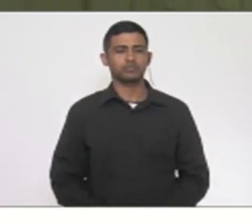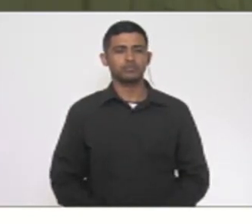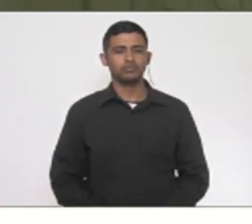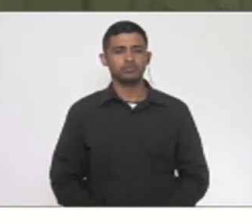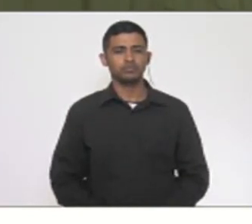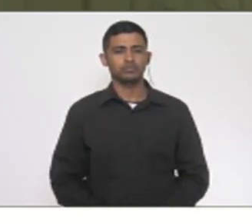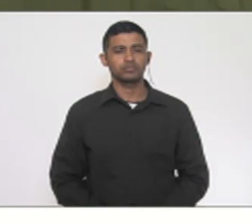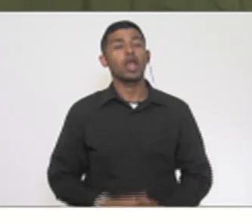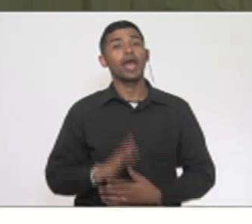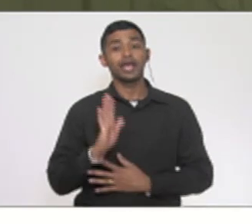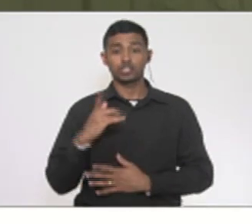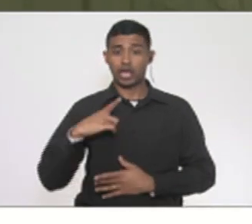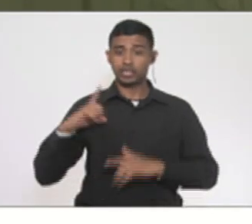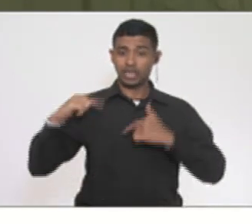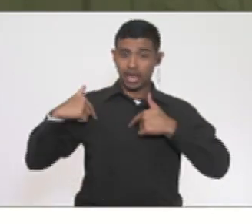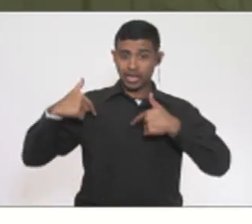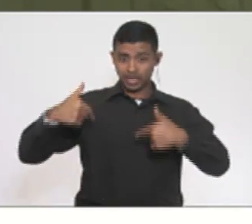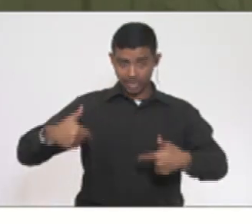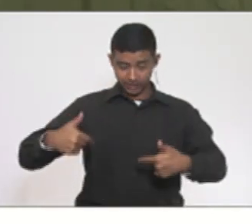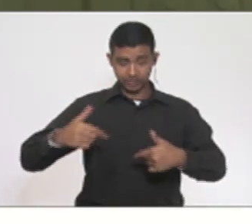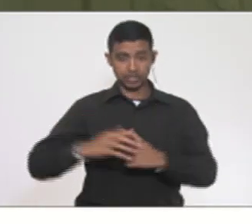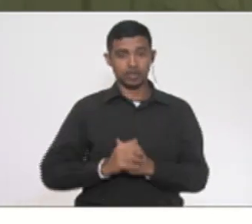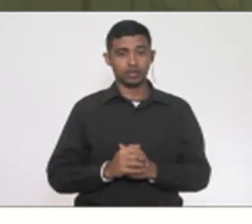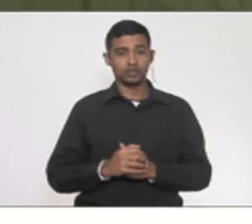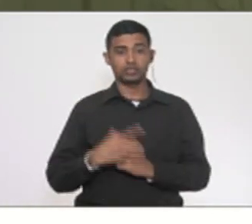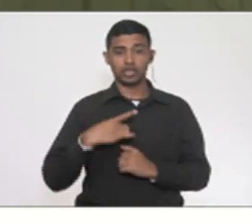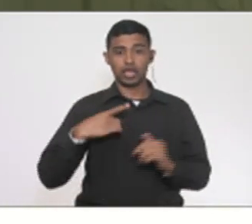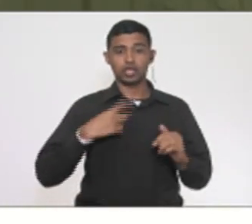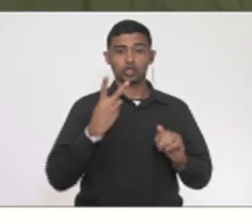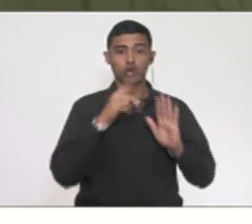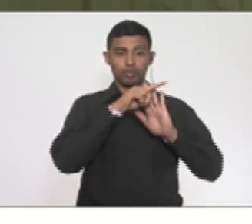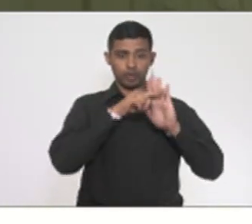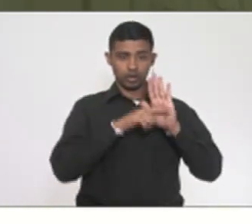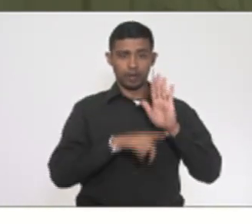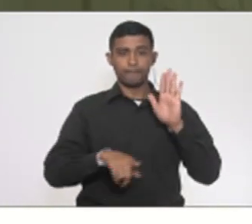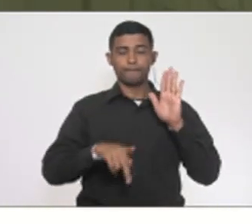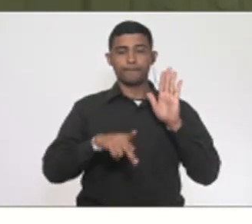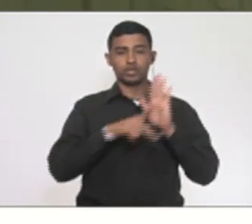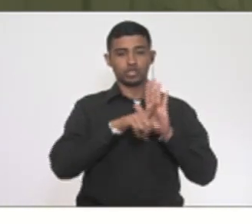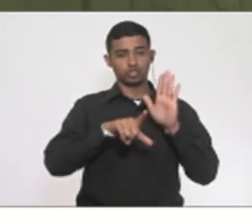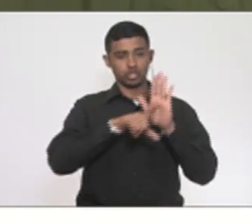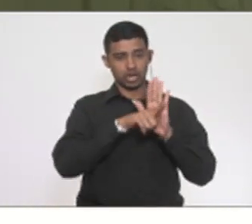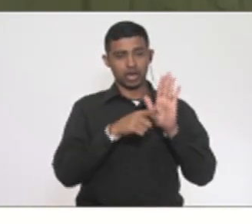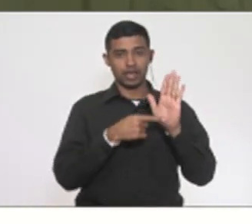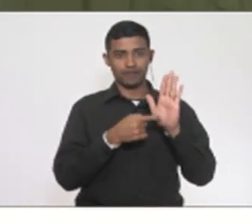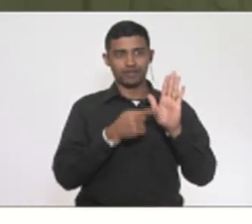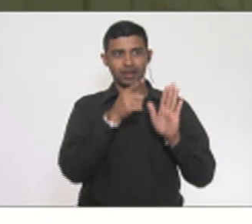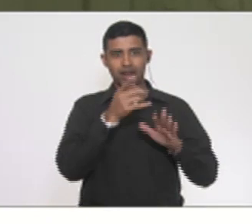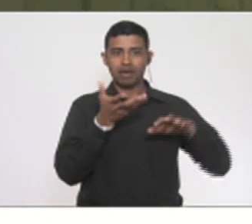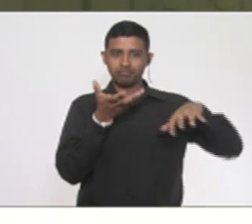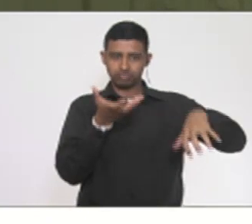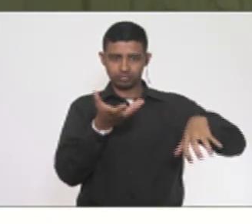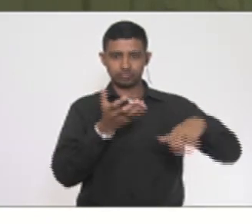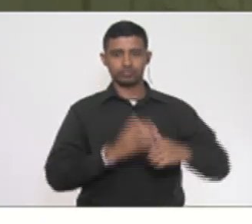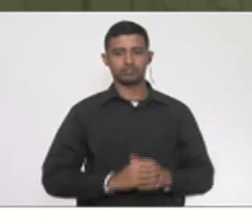já efetivadas no âmbito desses 2 programas foi um projeto de lei que está no Congresso Nacional, a